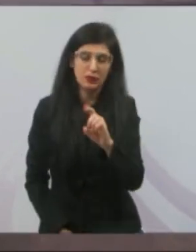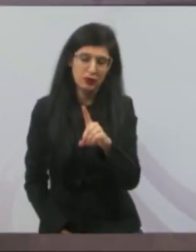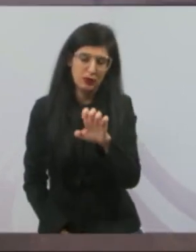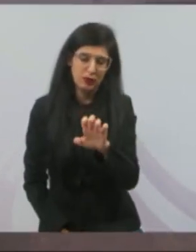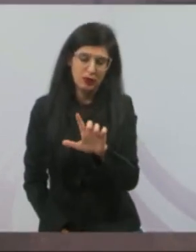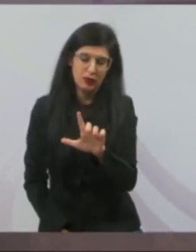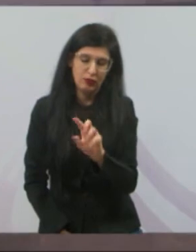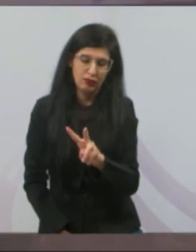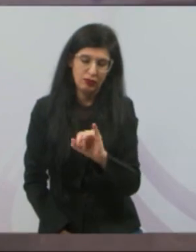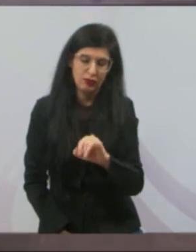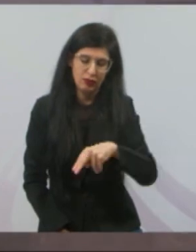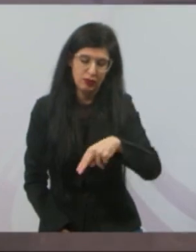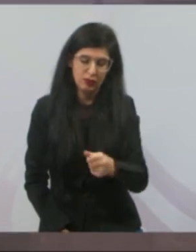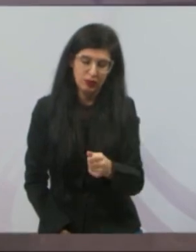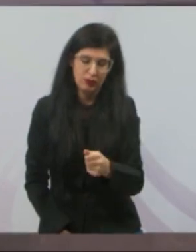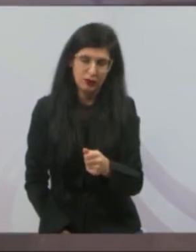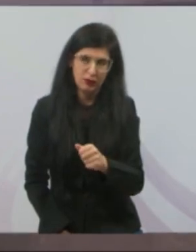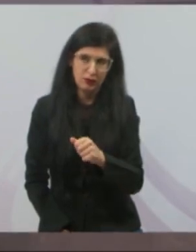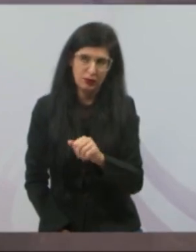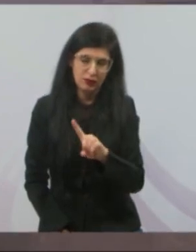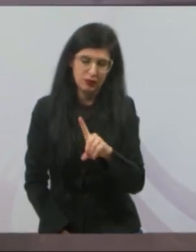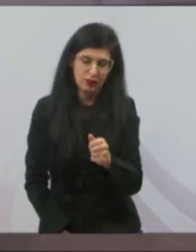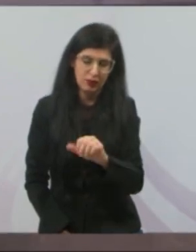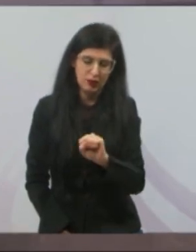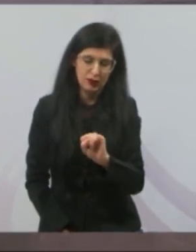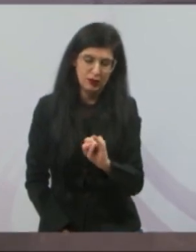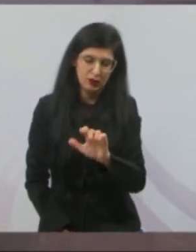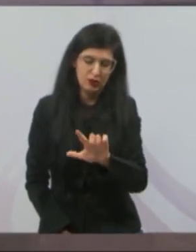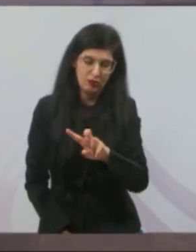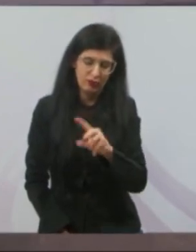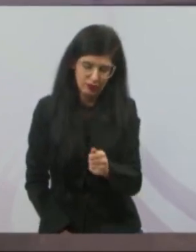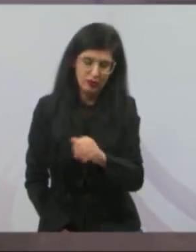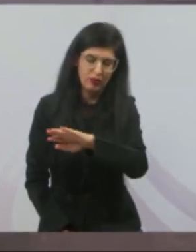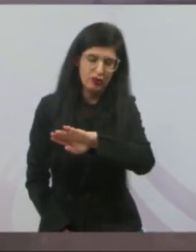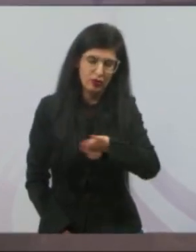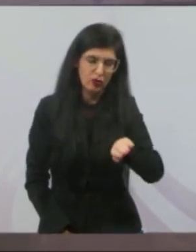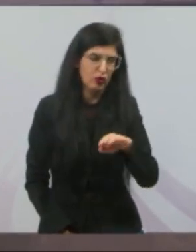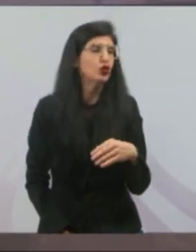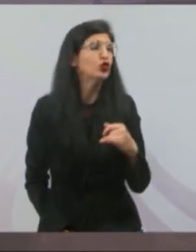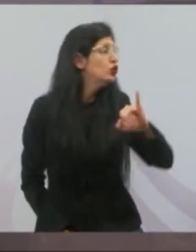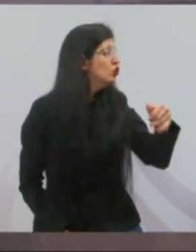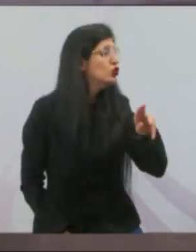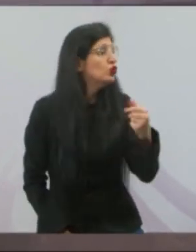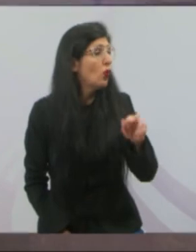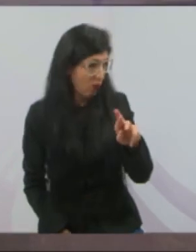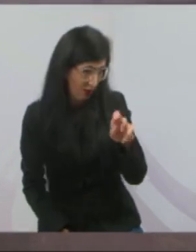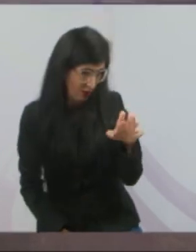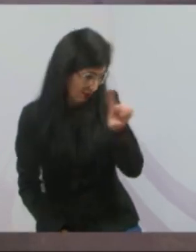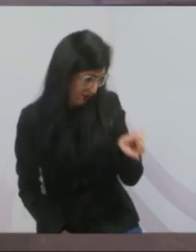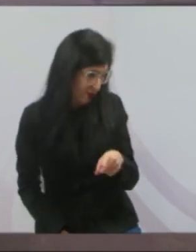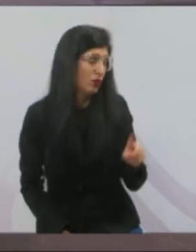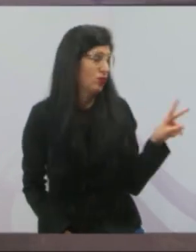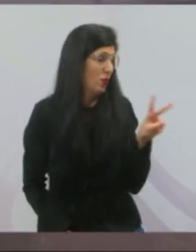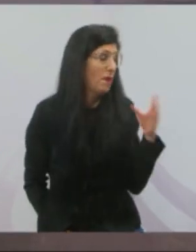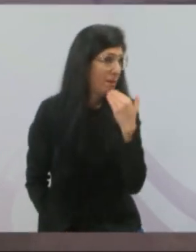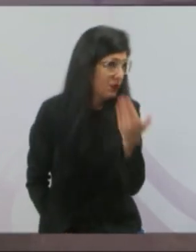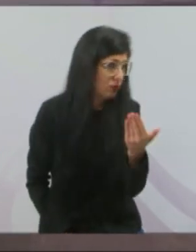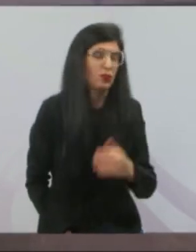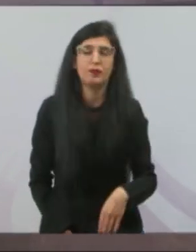que já estava encaminhado o processo de reforma, então deveria, nesse prazo, estar fazendo a reforma, porque